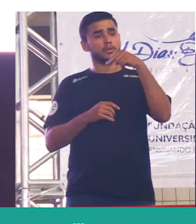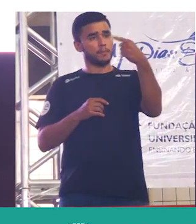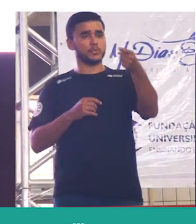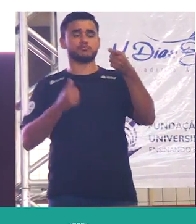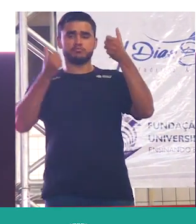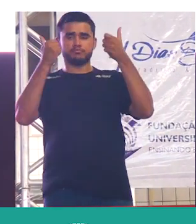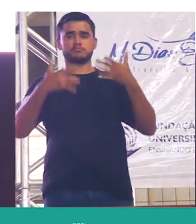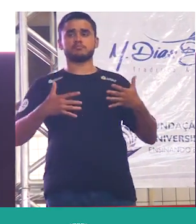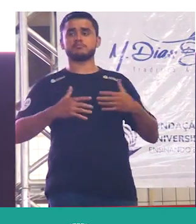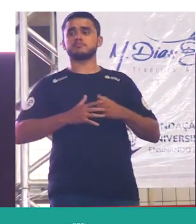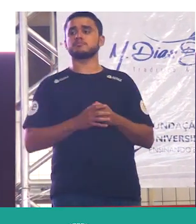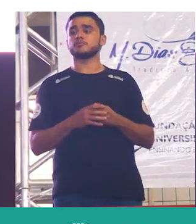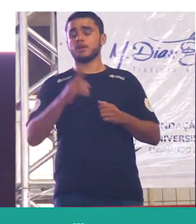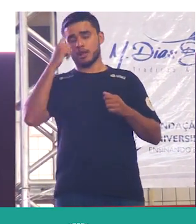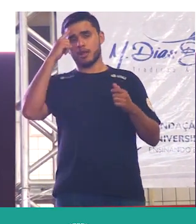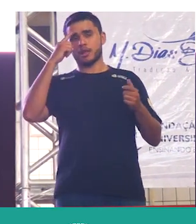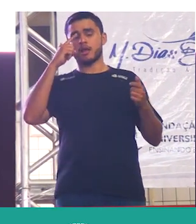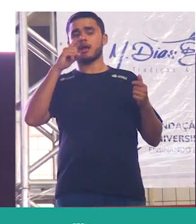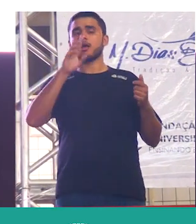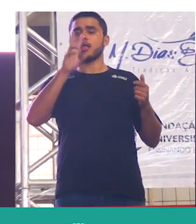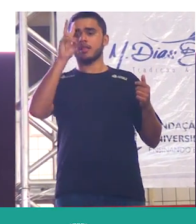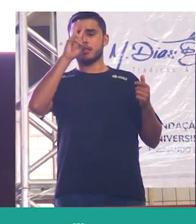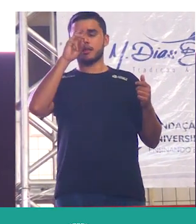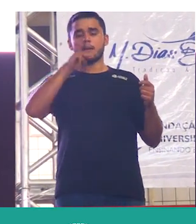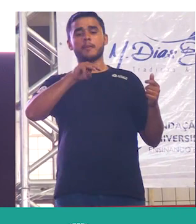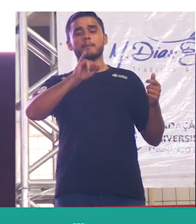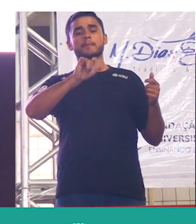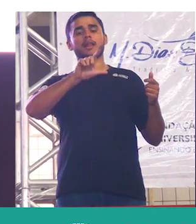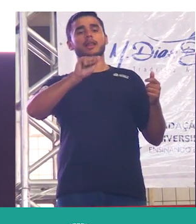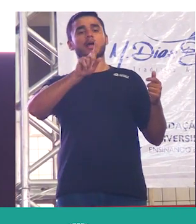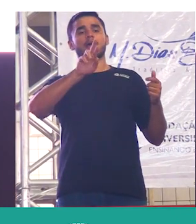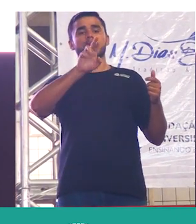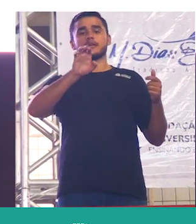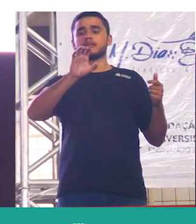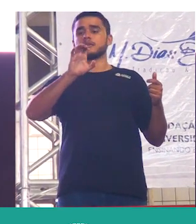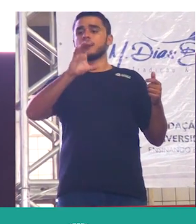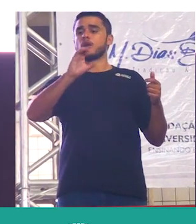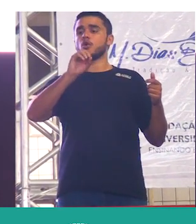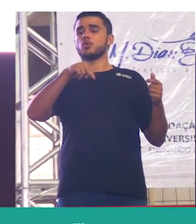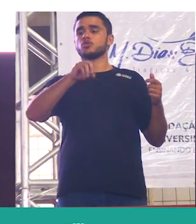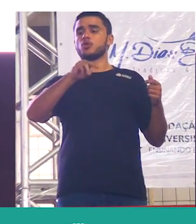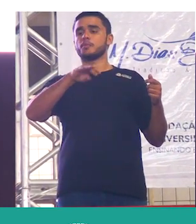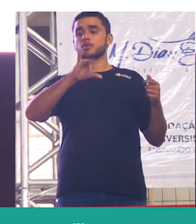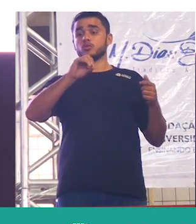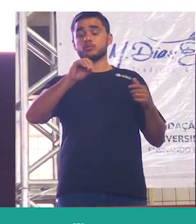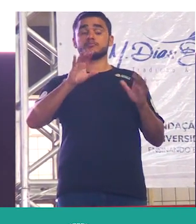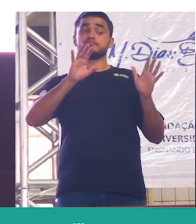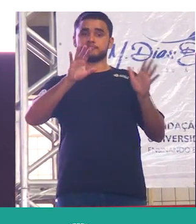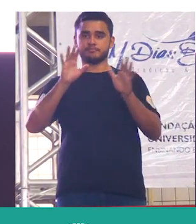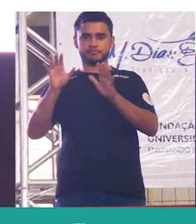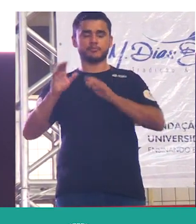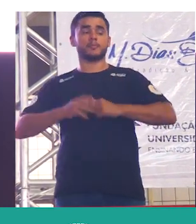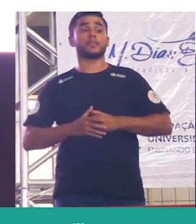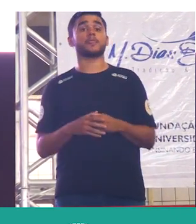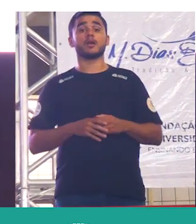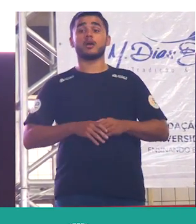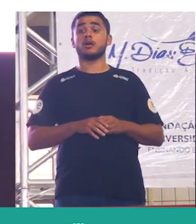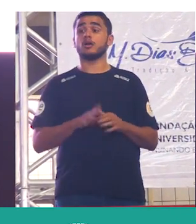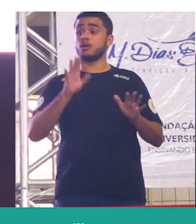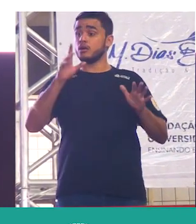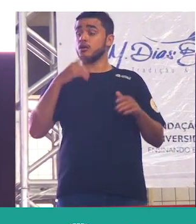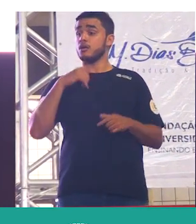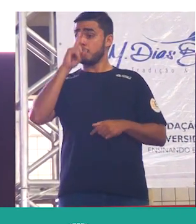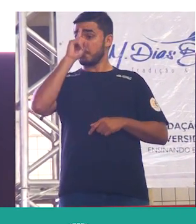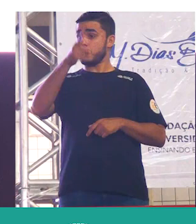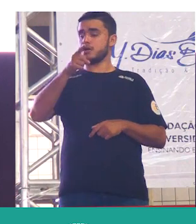frente, vai dar origem ao chamado milagre econômico. Esse AI-5, pessoal, ele foi baixado